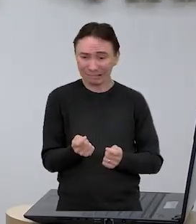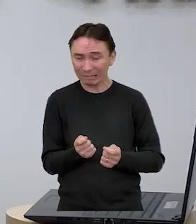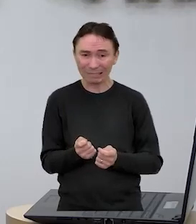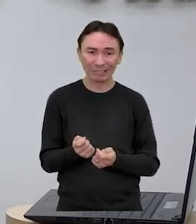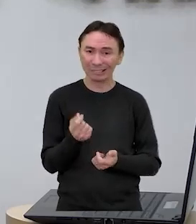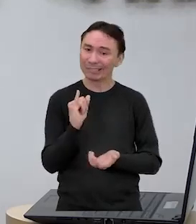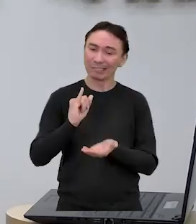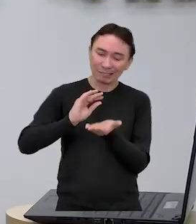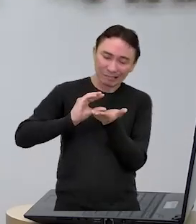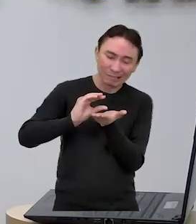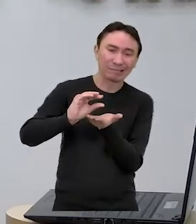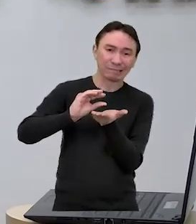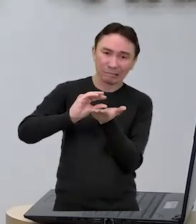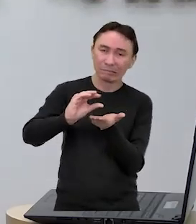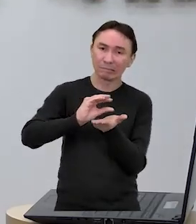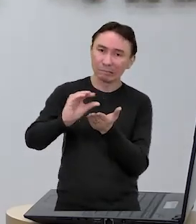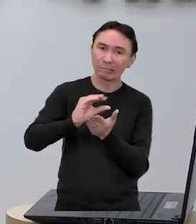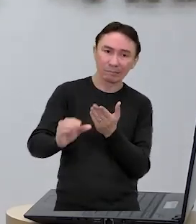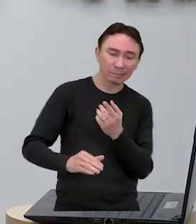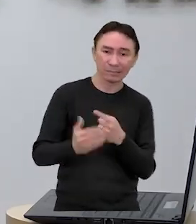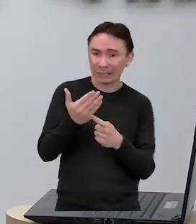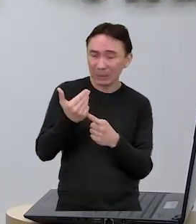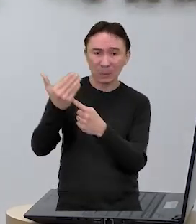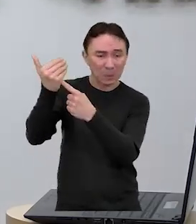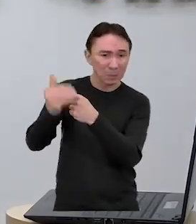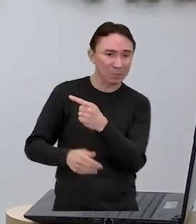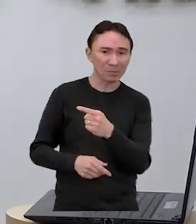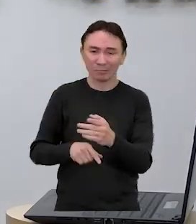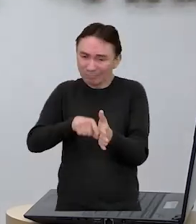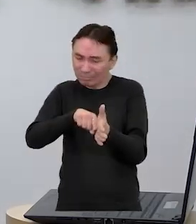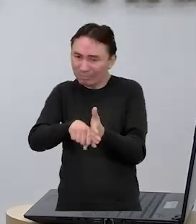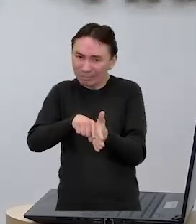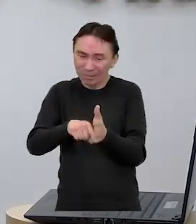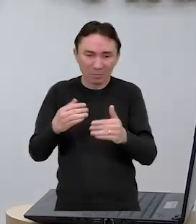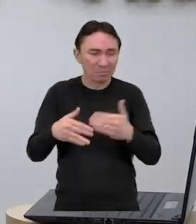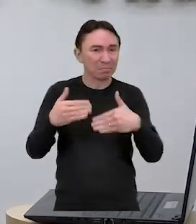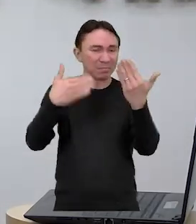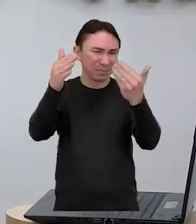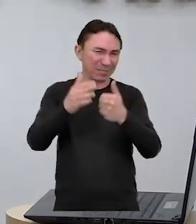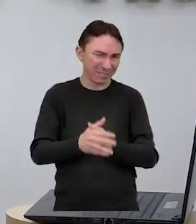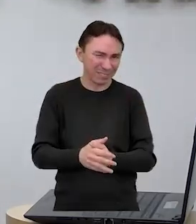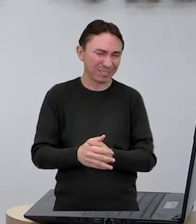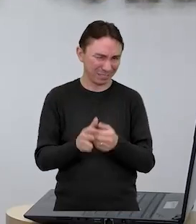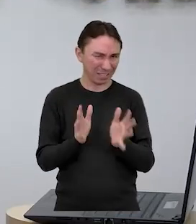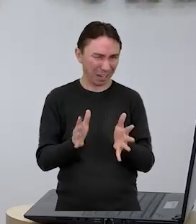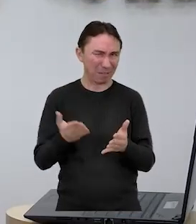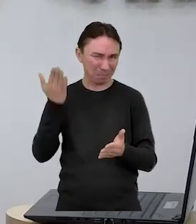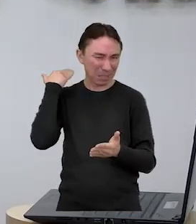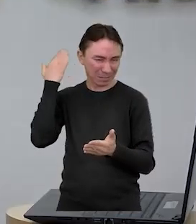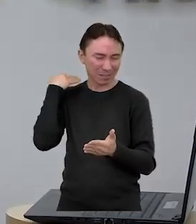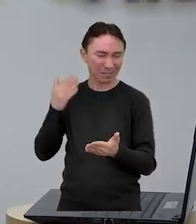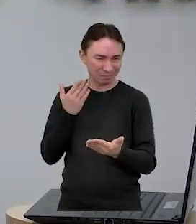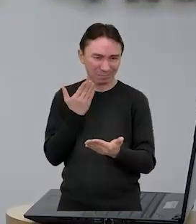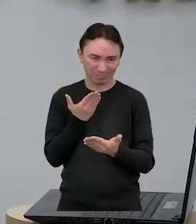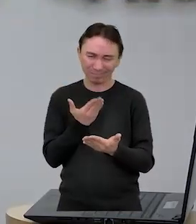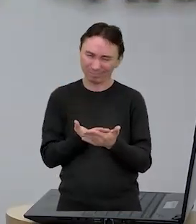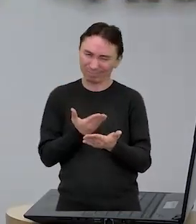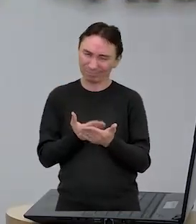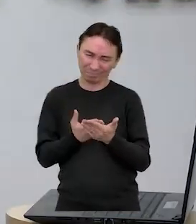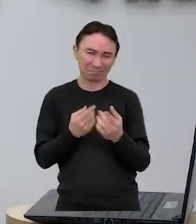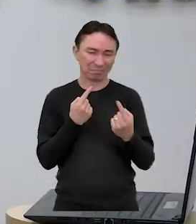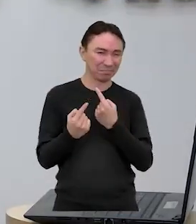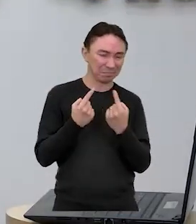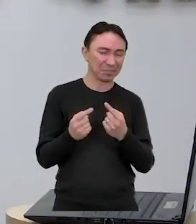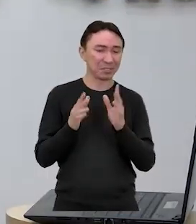tecnologia, em pesquisa, em desenvolvimento, em P&D. A gente até já discutiu aqui algumas vezes nas aulas. Então, essa questão aí de